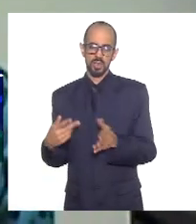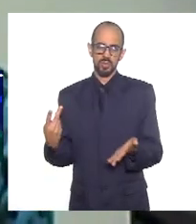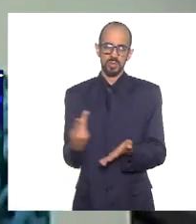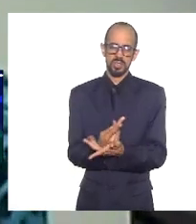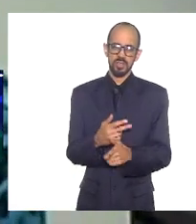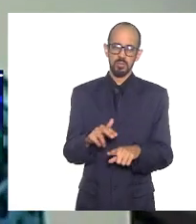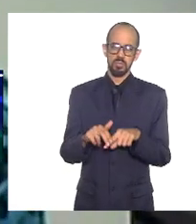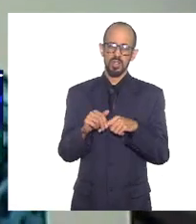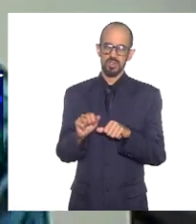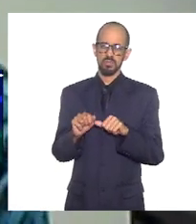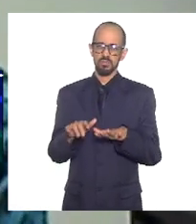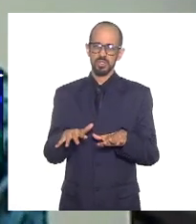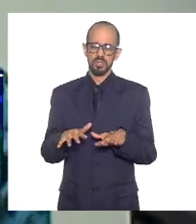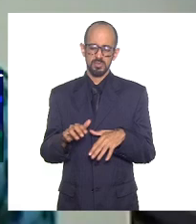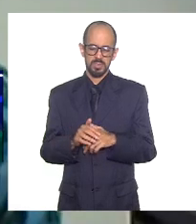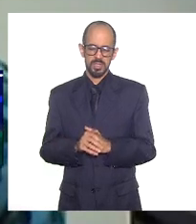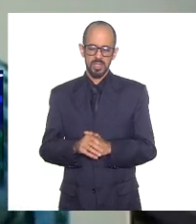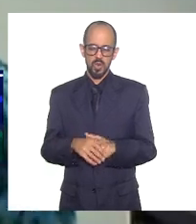pela pandemia,